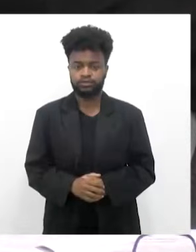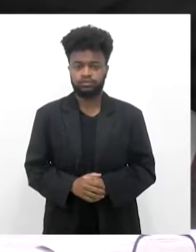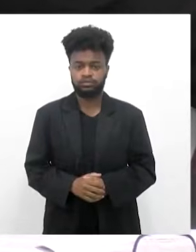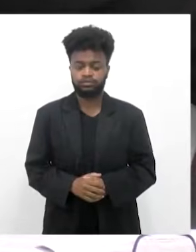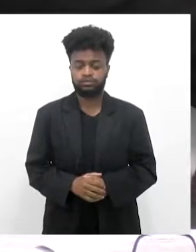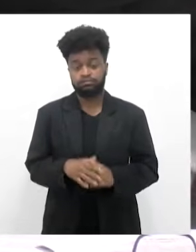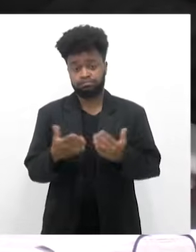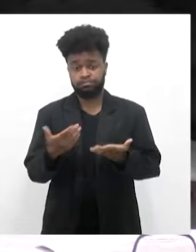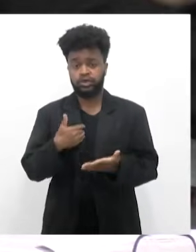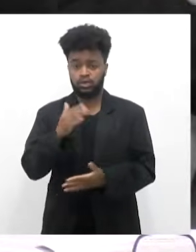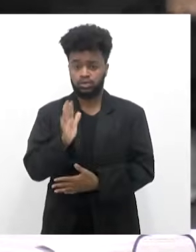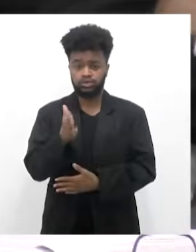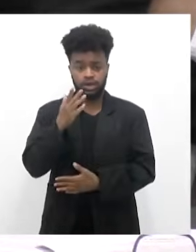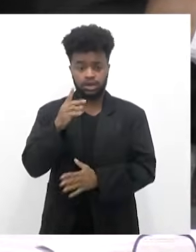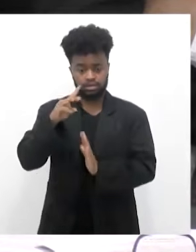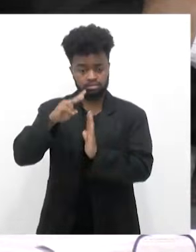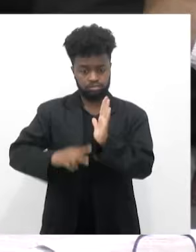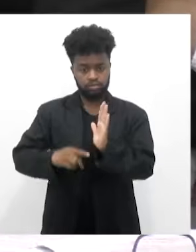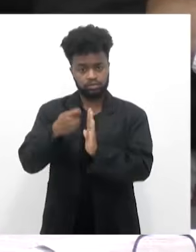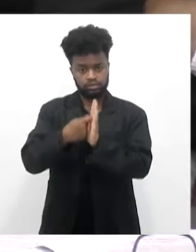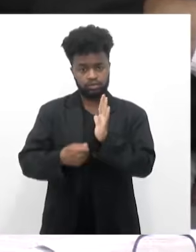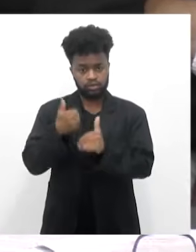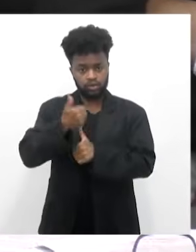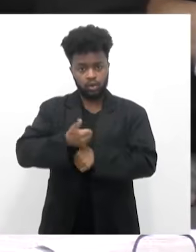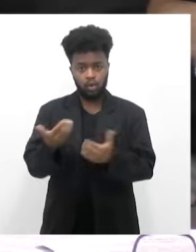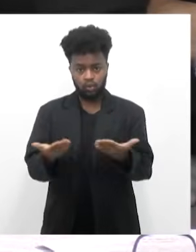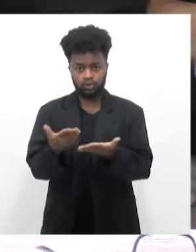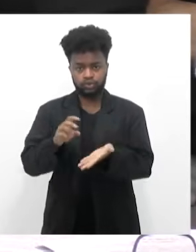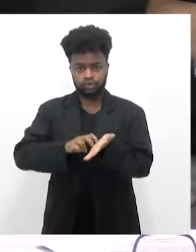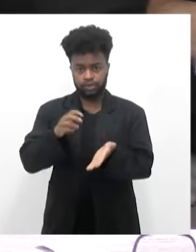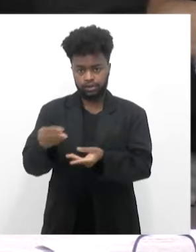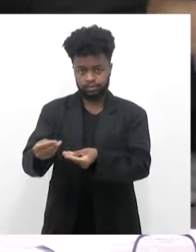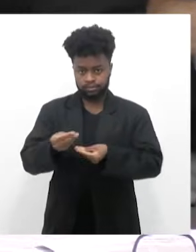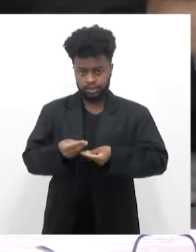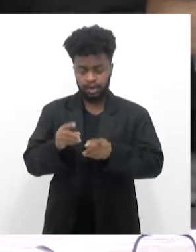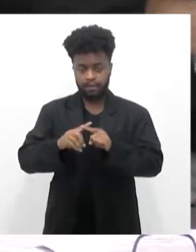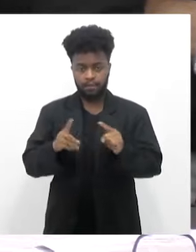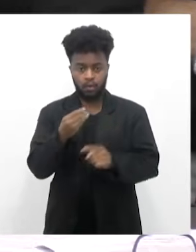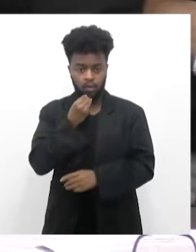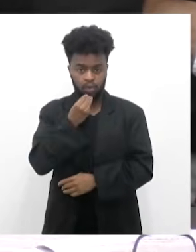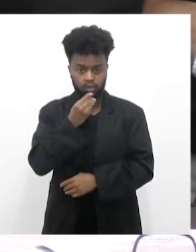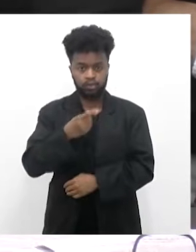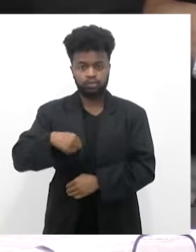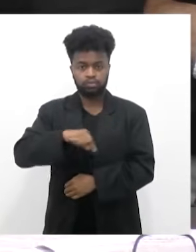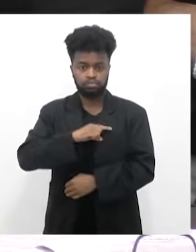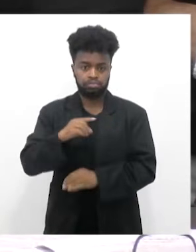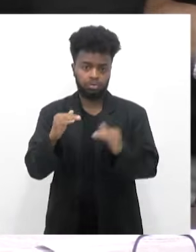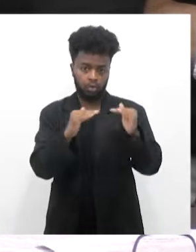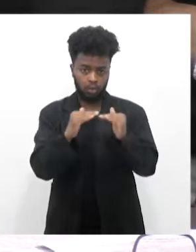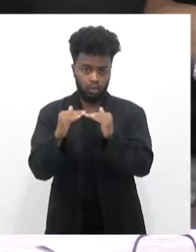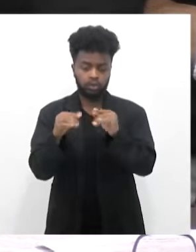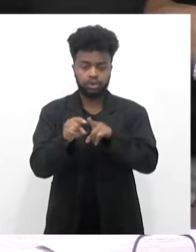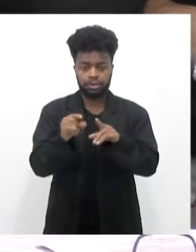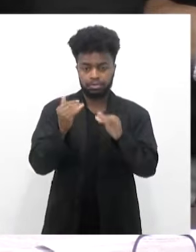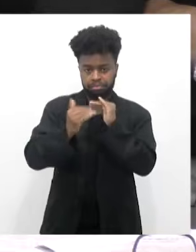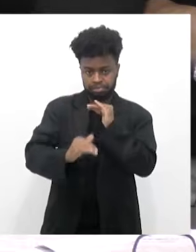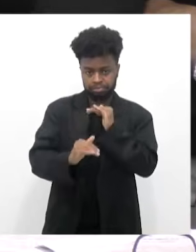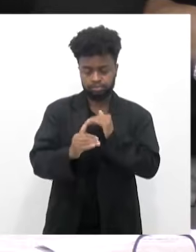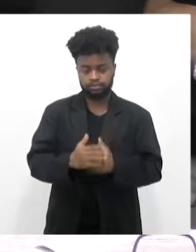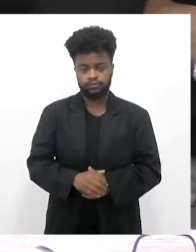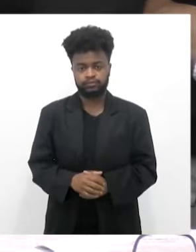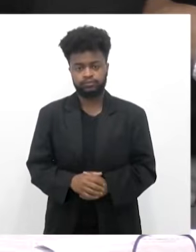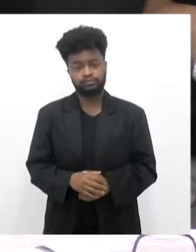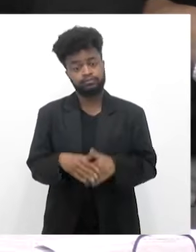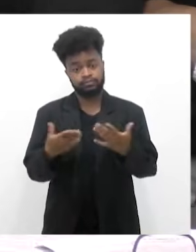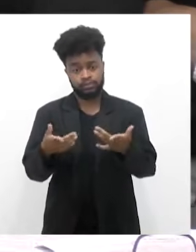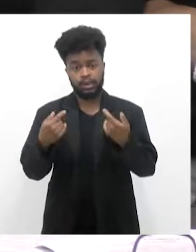já vi o substitutivo, recebemos hoje de manhã, e, claro, temos concordâncias e discordâncias. Isso